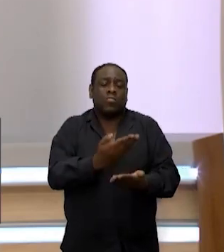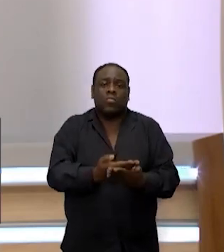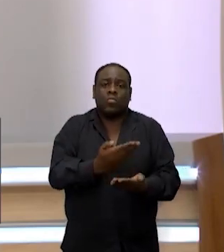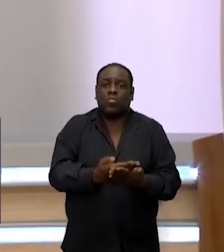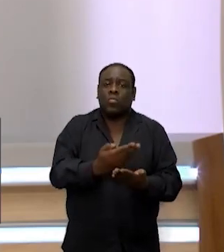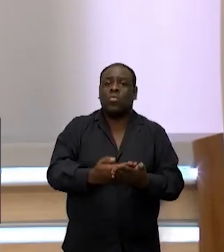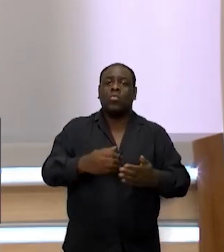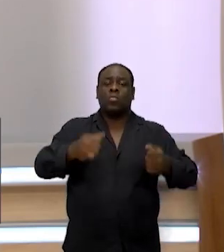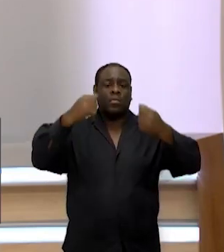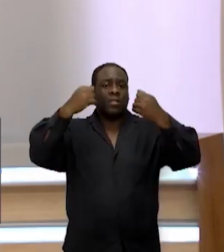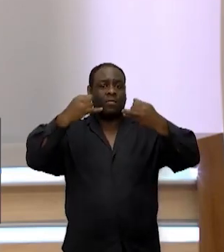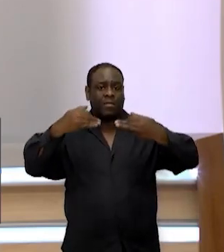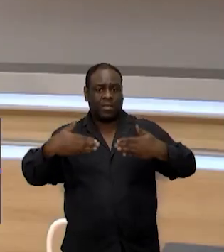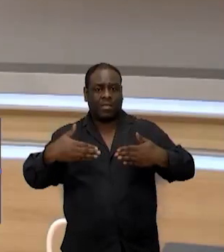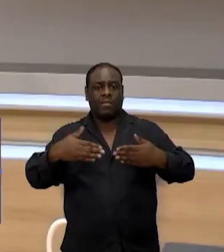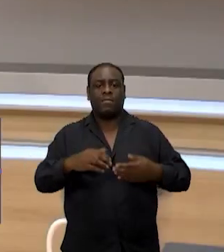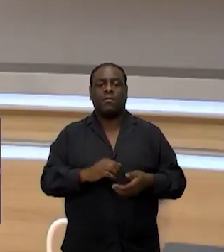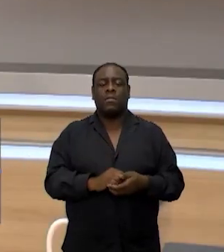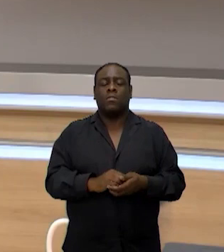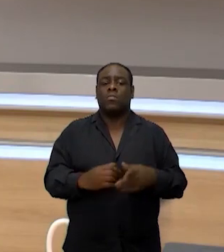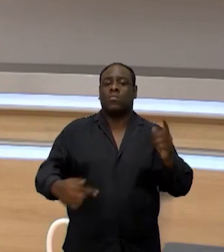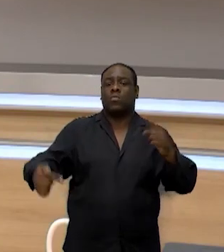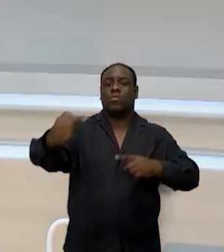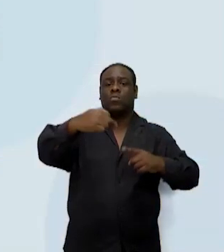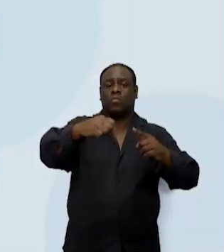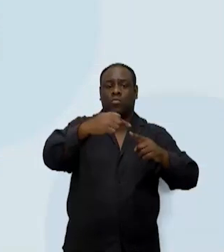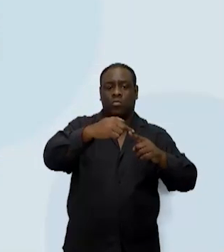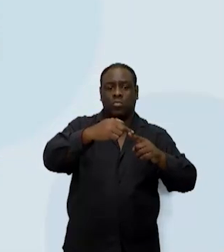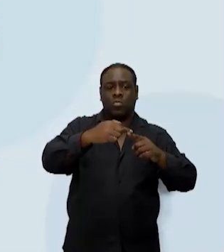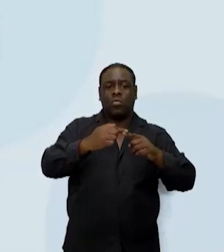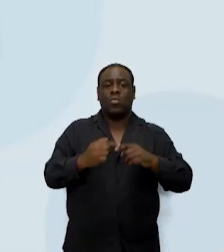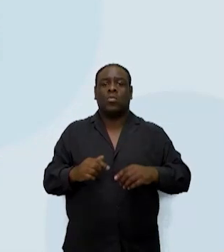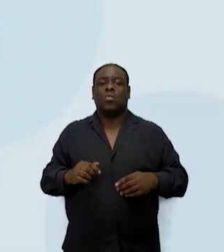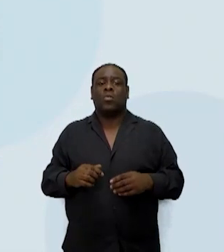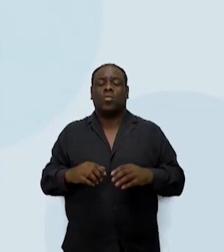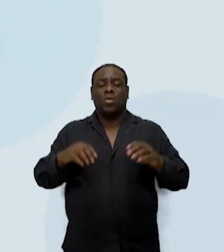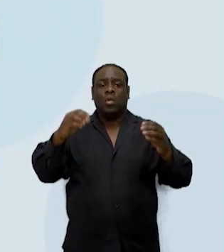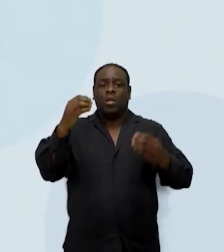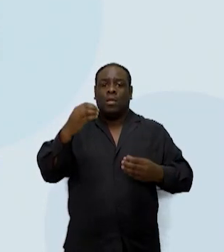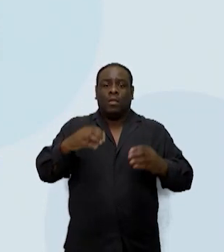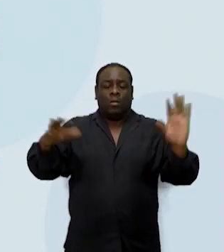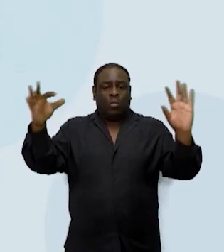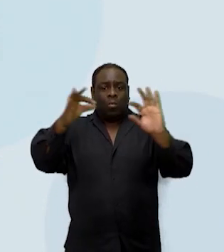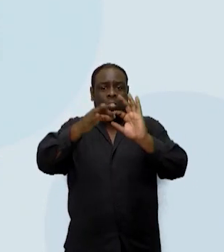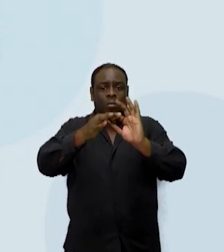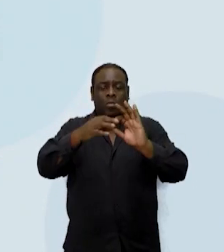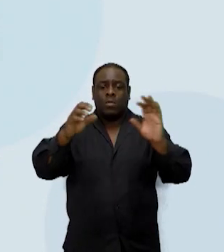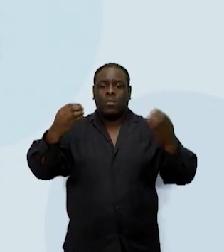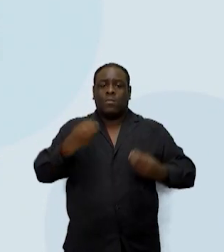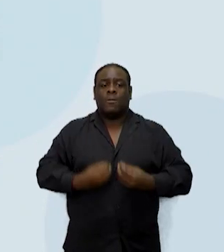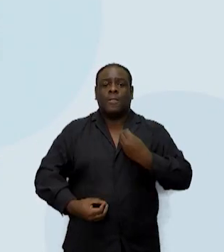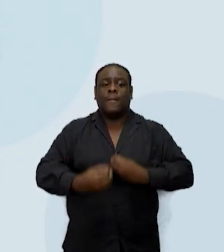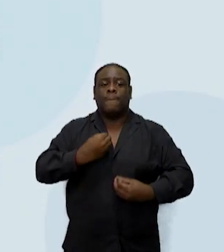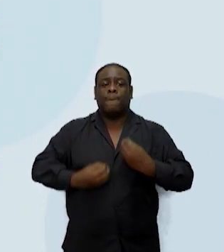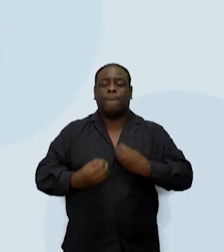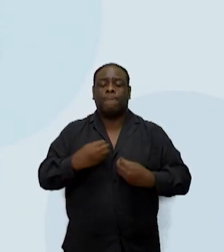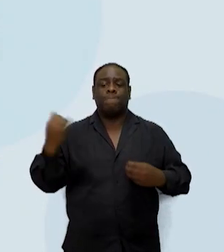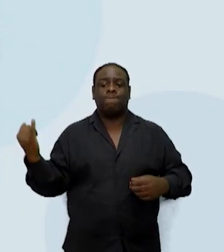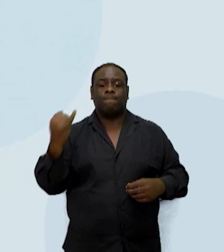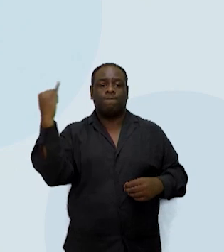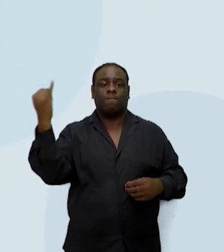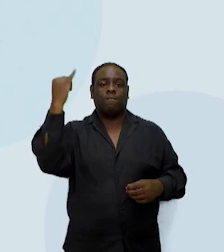bastante tranquilidade. Vamos lá? Objetivos da aula de hoje, aula conexão e depressão, tema importantíssimo,